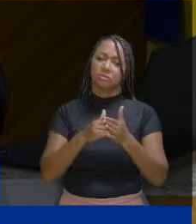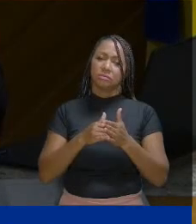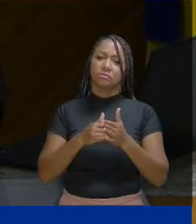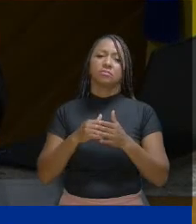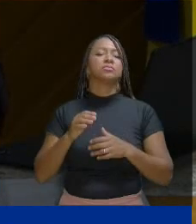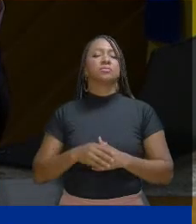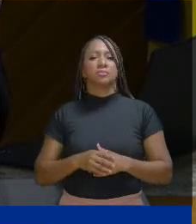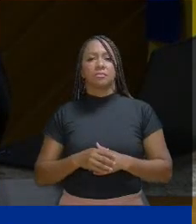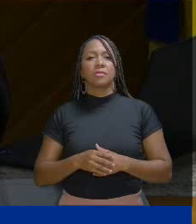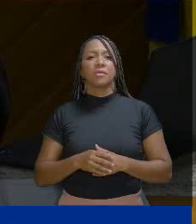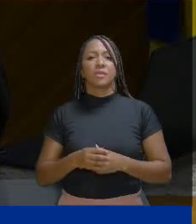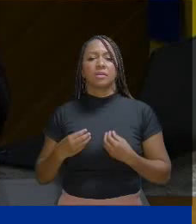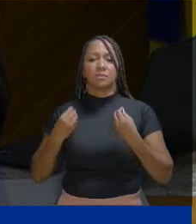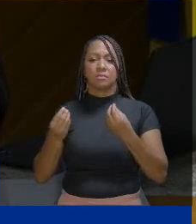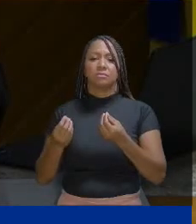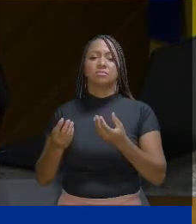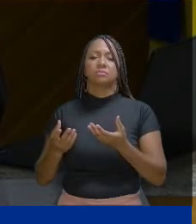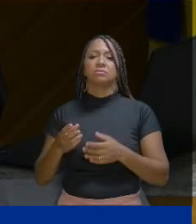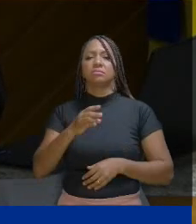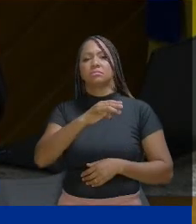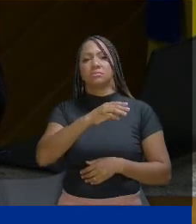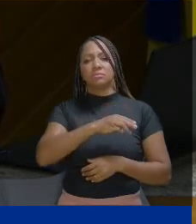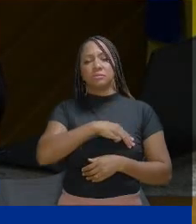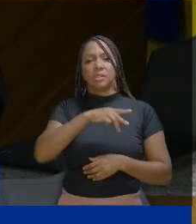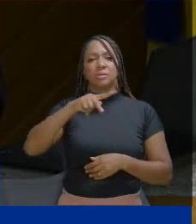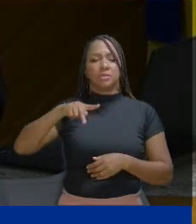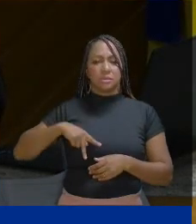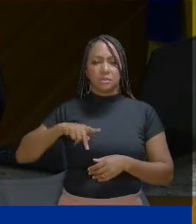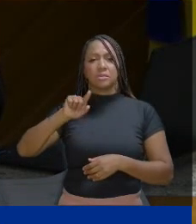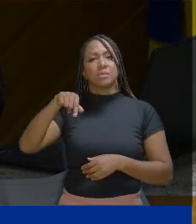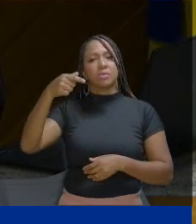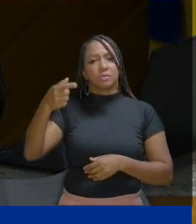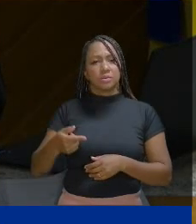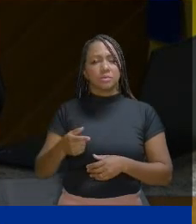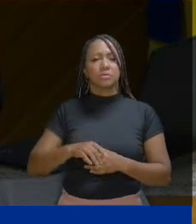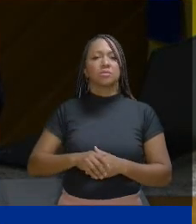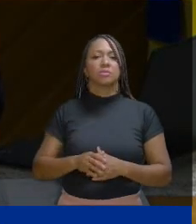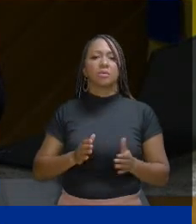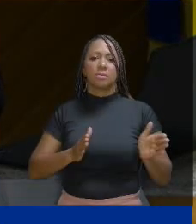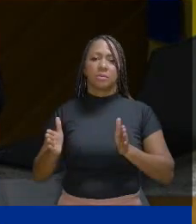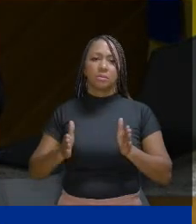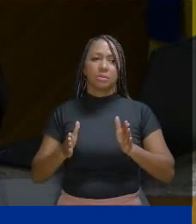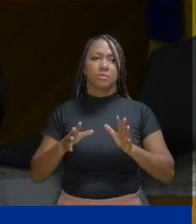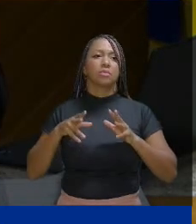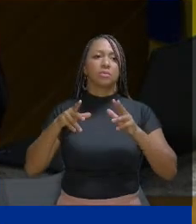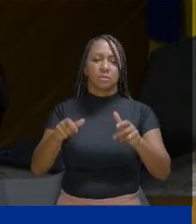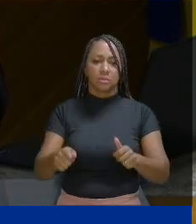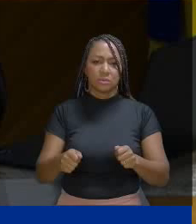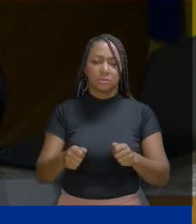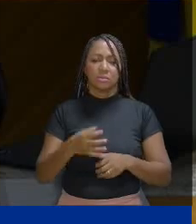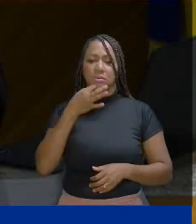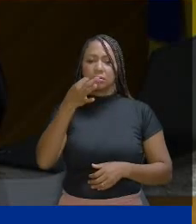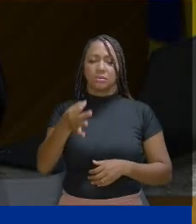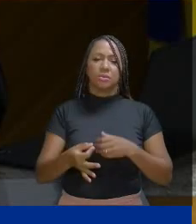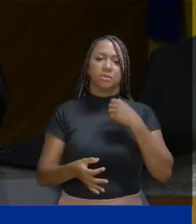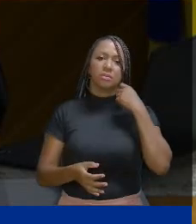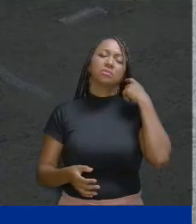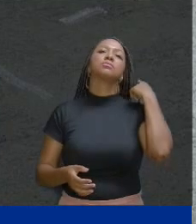interromper, passar a palavra ao Ministério Público Eleitoral e depois Vossa Excelência terá o prazo total para se